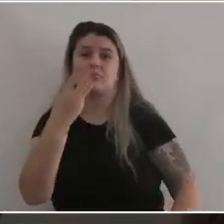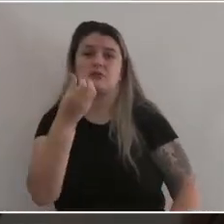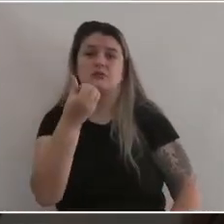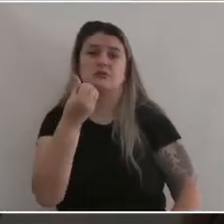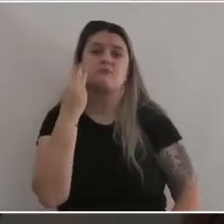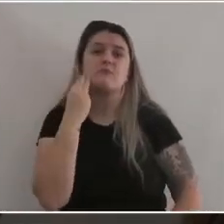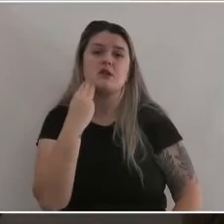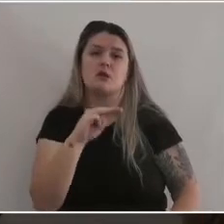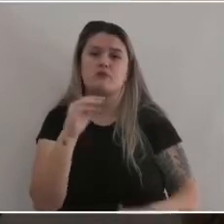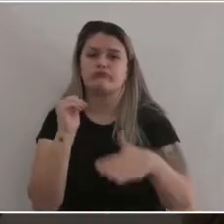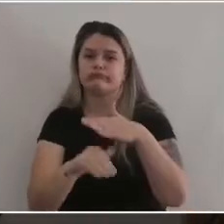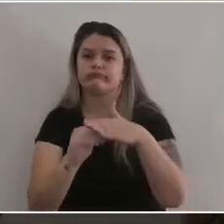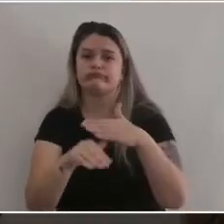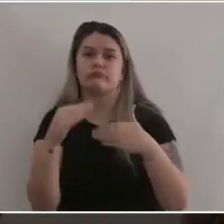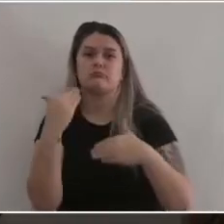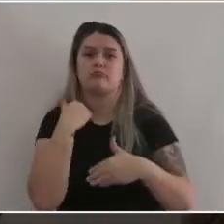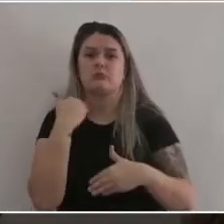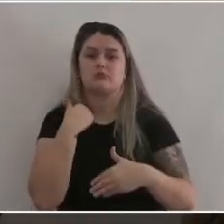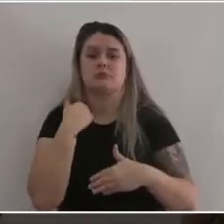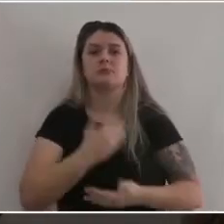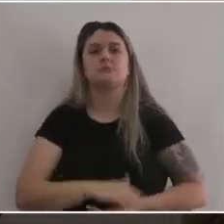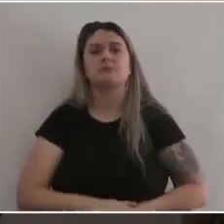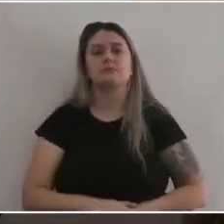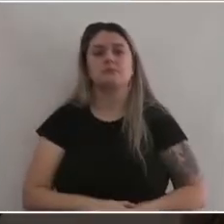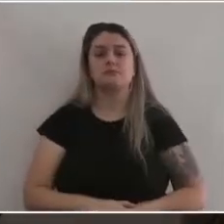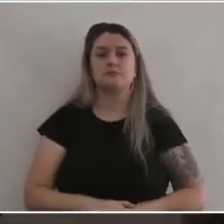36.909.000 disponível para utilização.